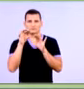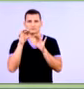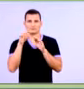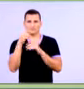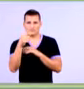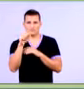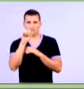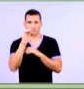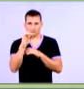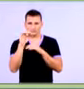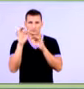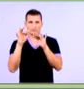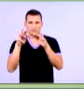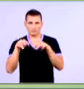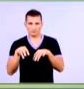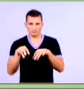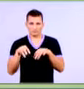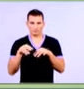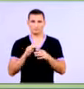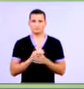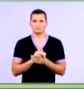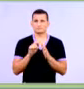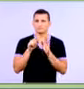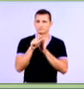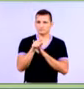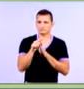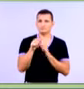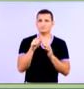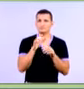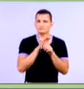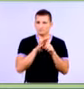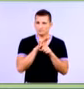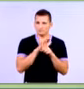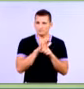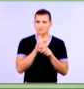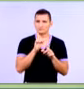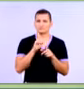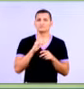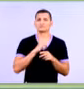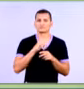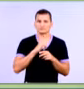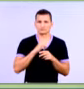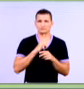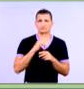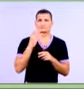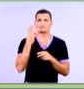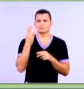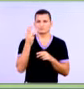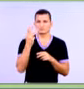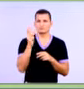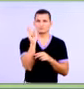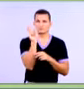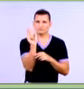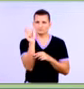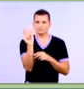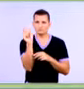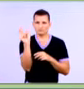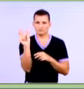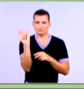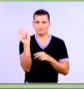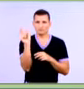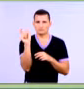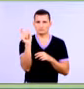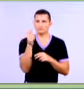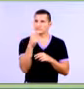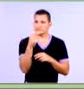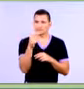está no fim, certo? Eu pergunto, ela está cheia? Não, ainda tenho mais 3 posições aqui, então ela